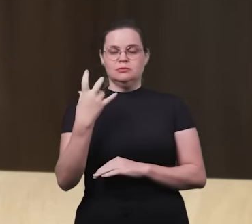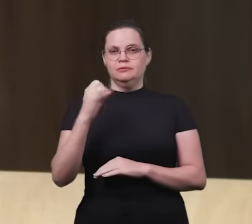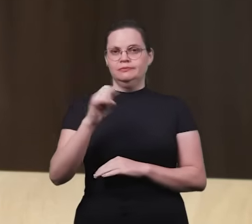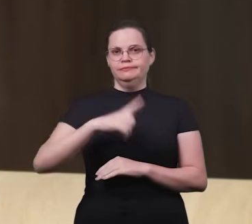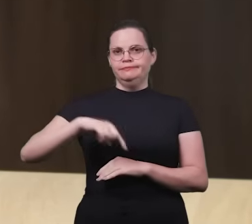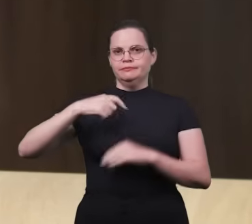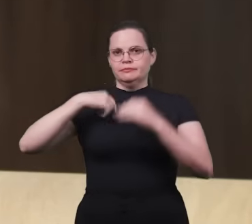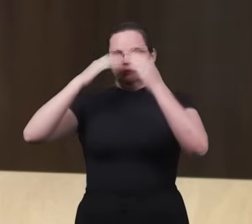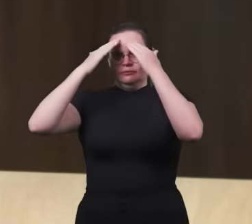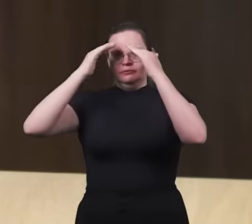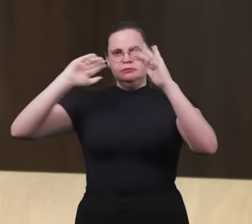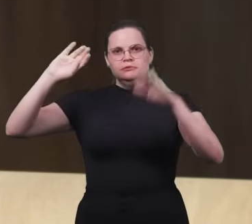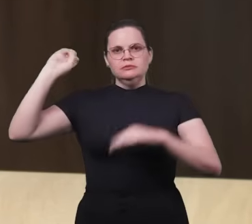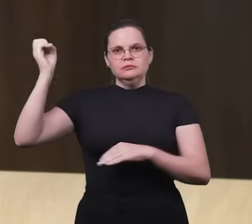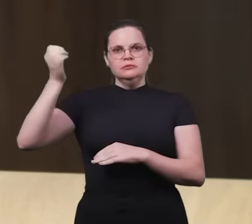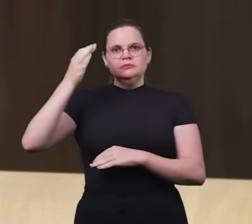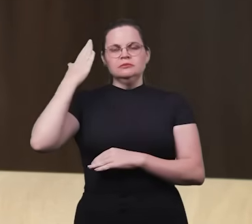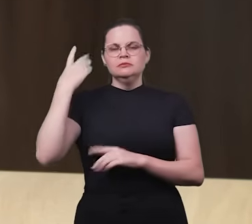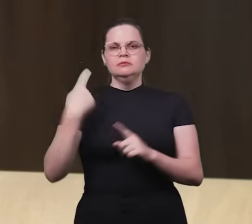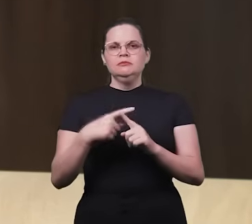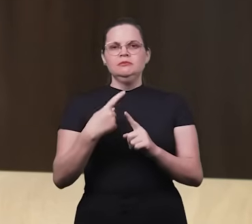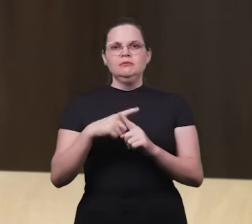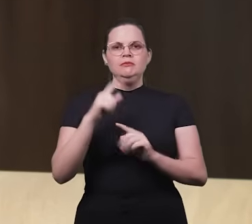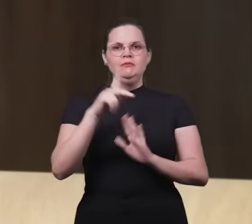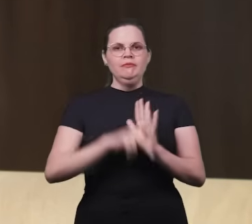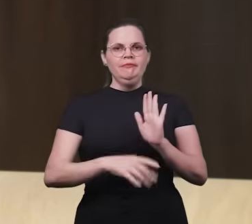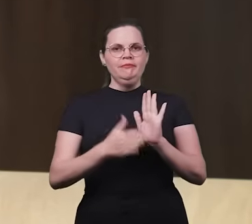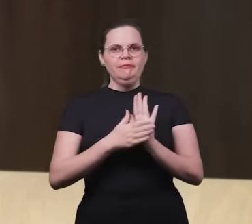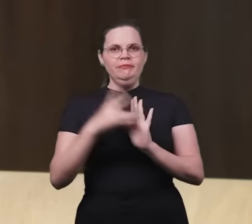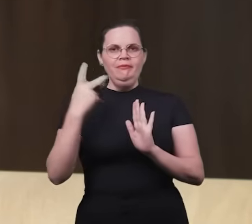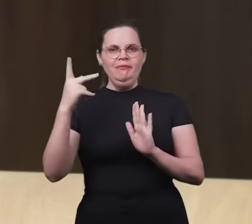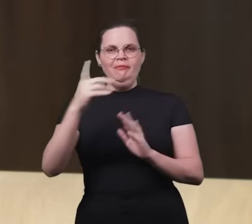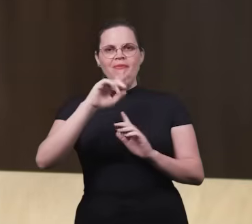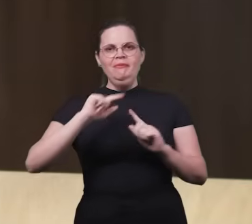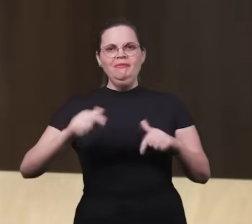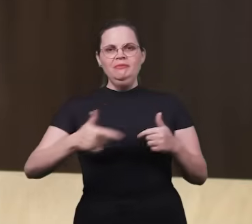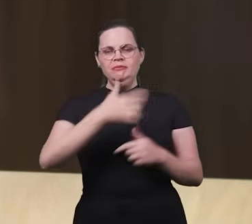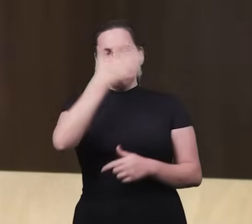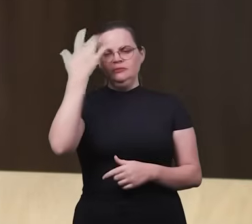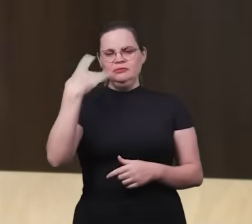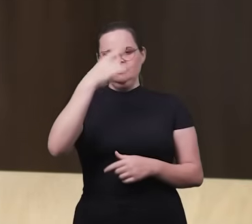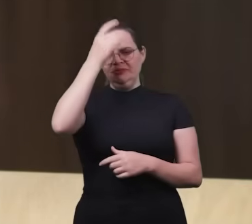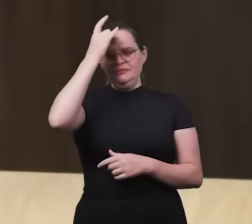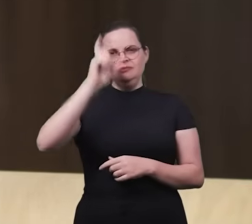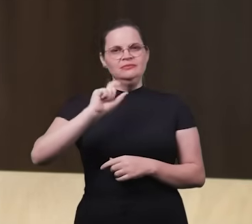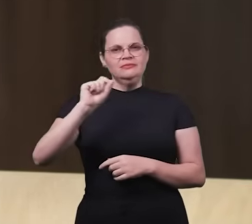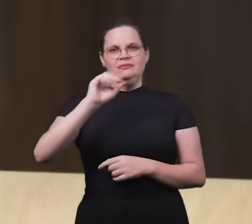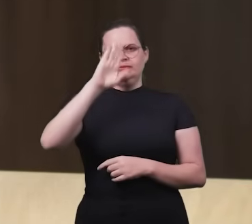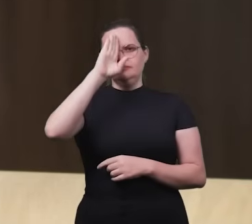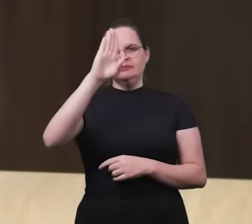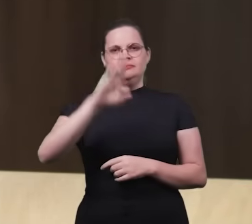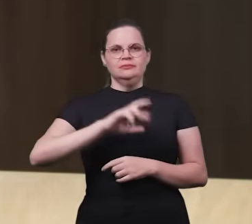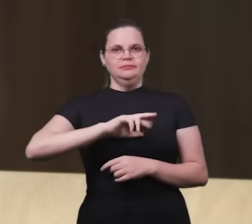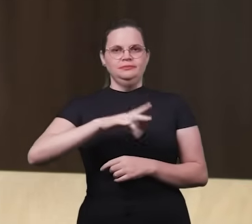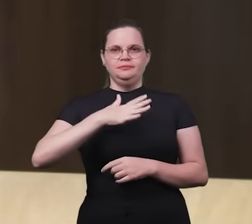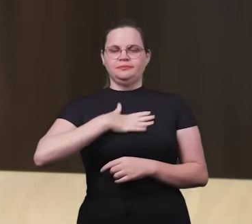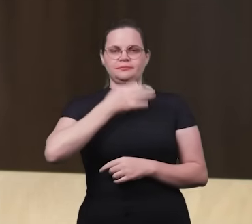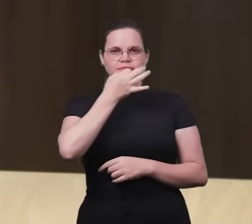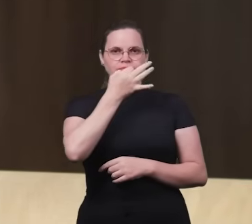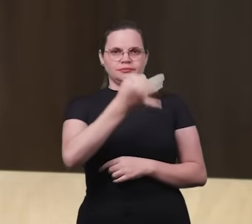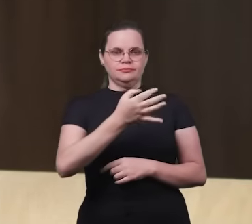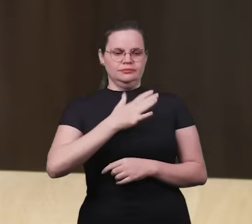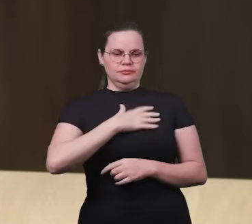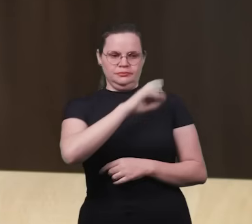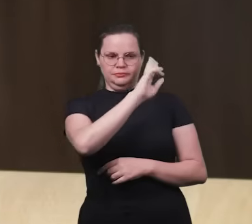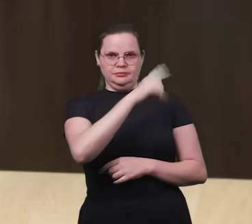revelação. Porque na obra do Espírito o que prevalece não é a razão do homem, né? O que eu acho, o que eu